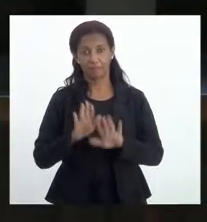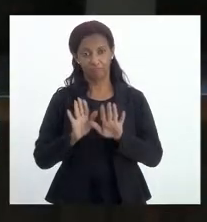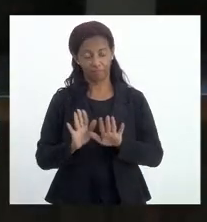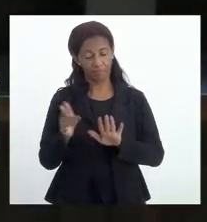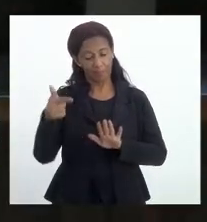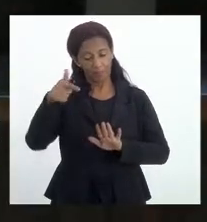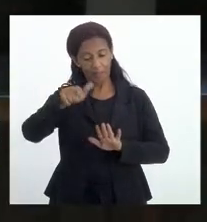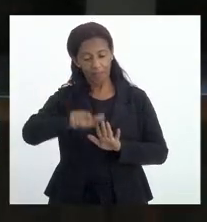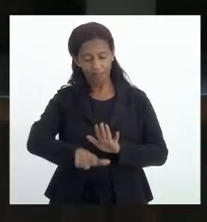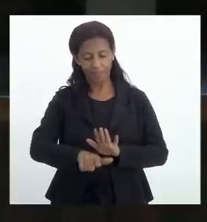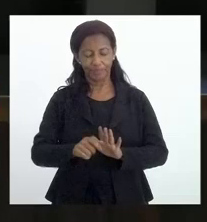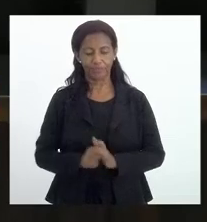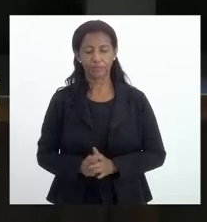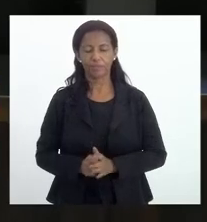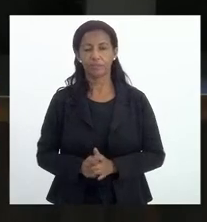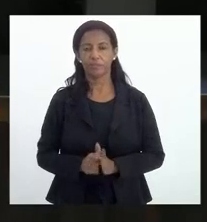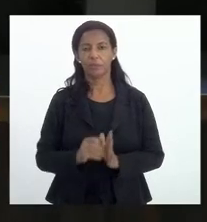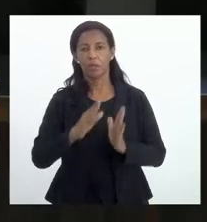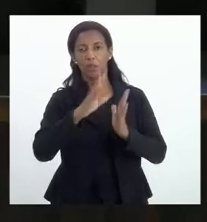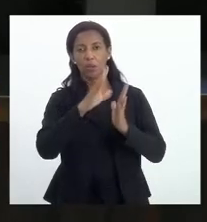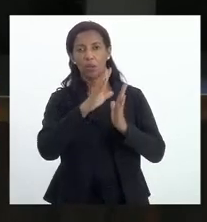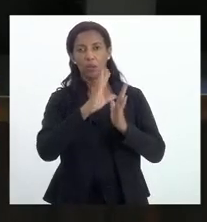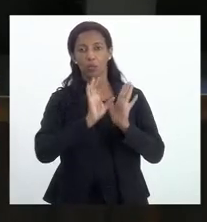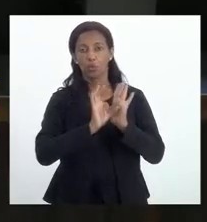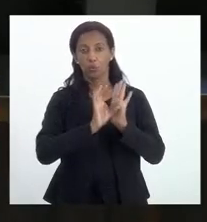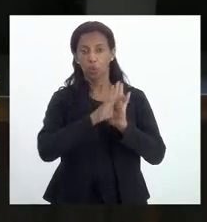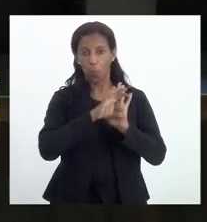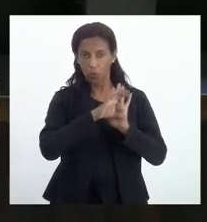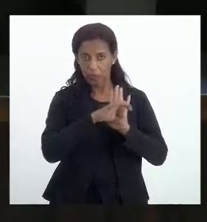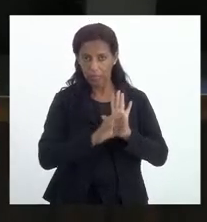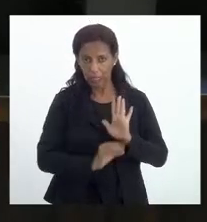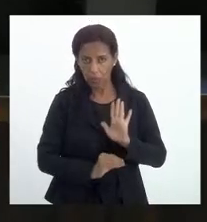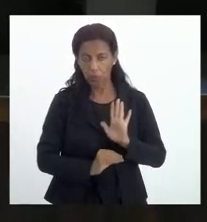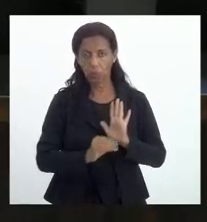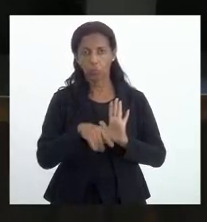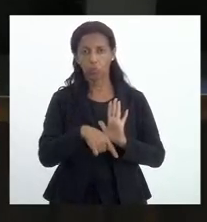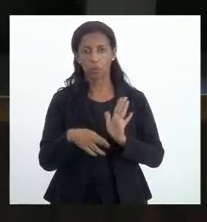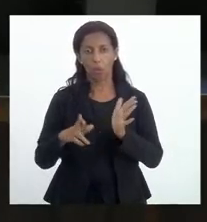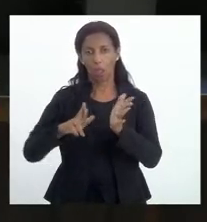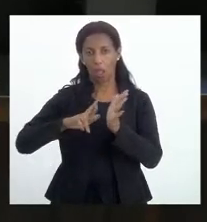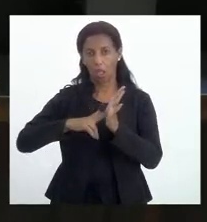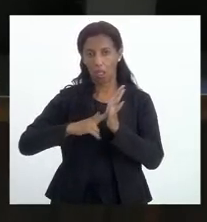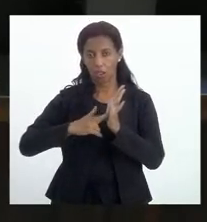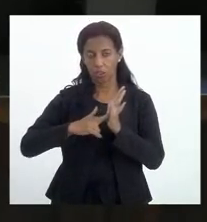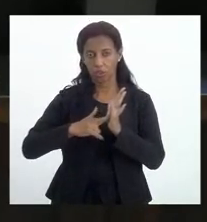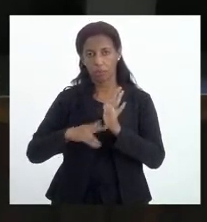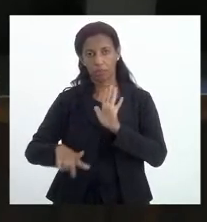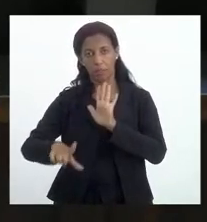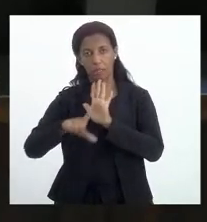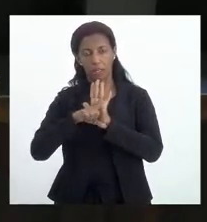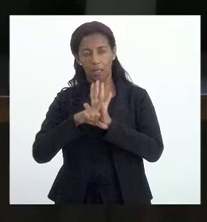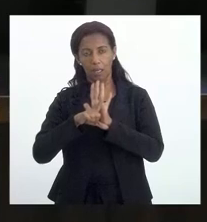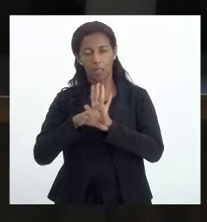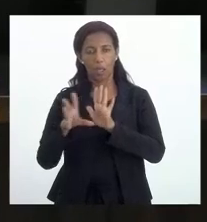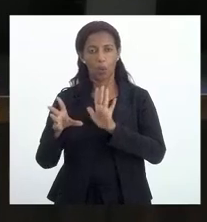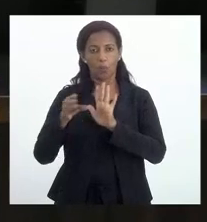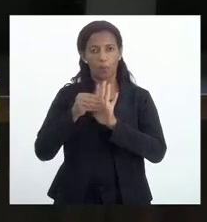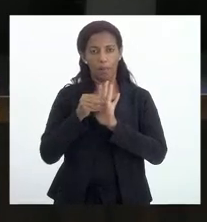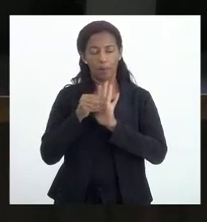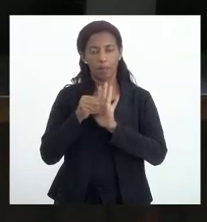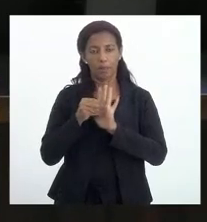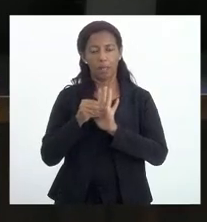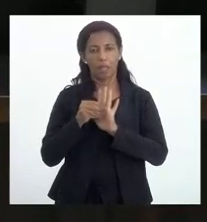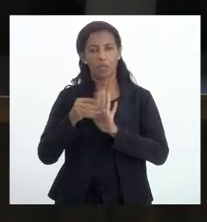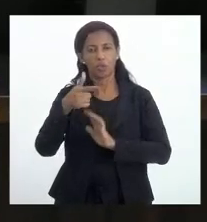repetindo, os conceitos definidores do regime, que estão na Lei Complementar Federal número 159,